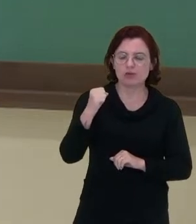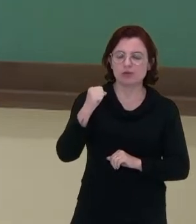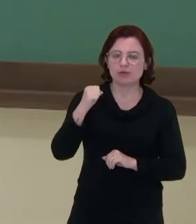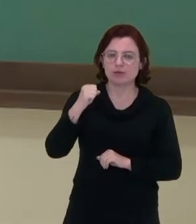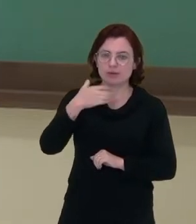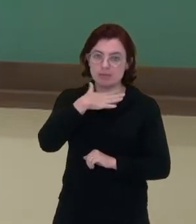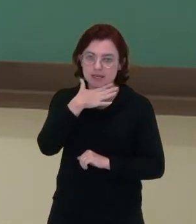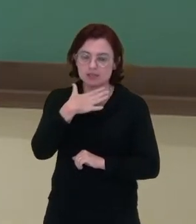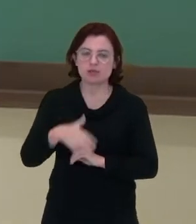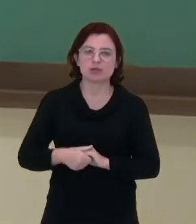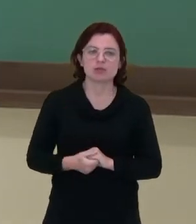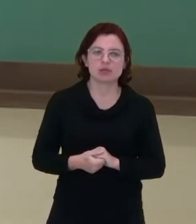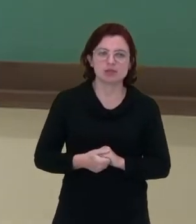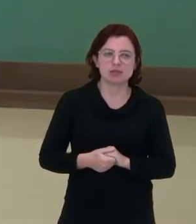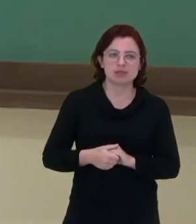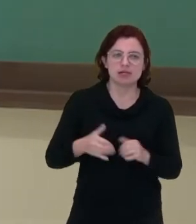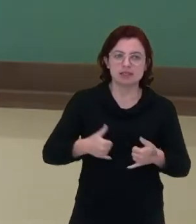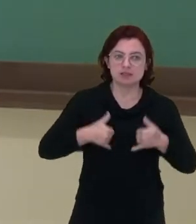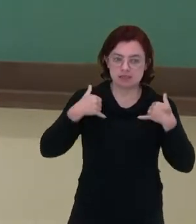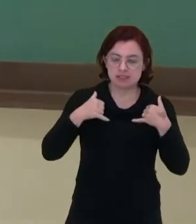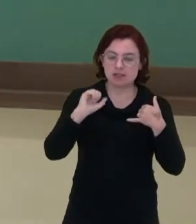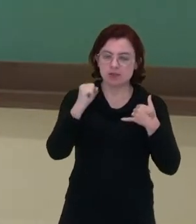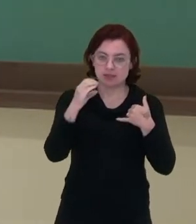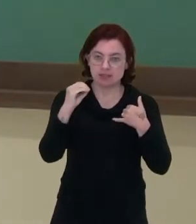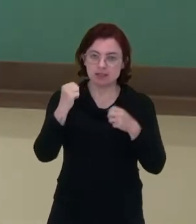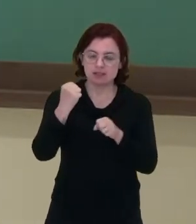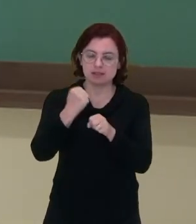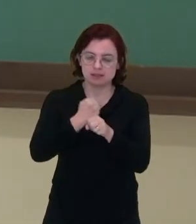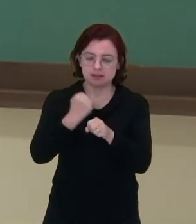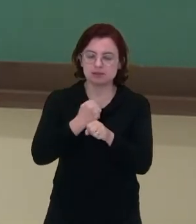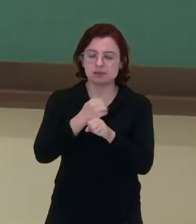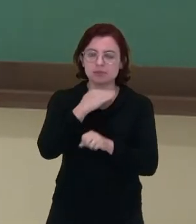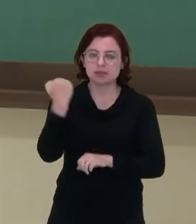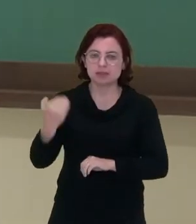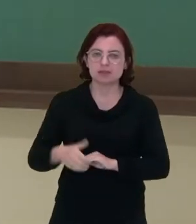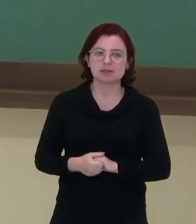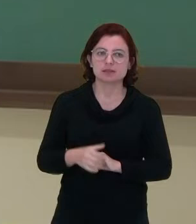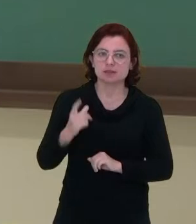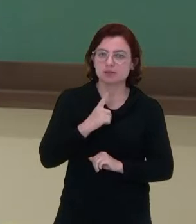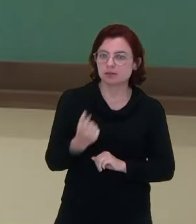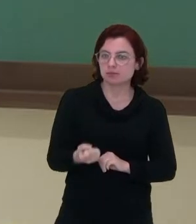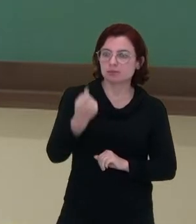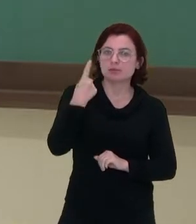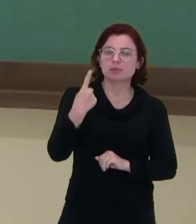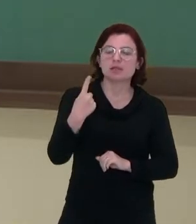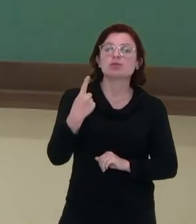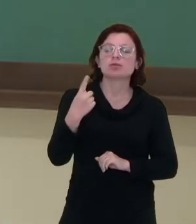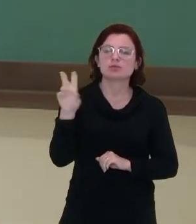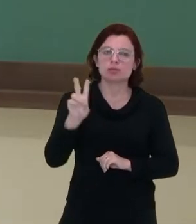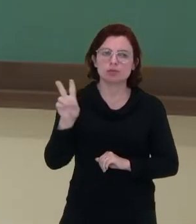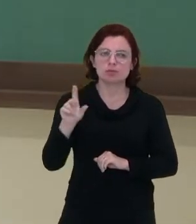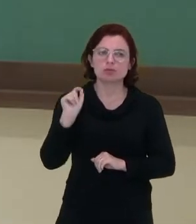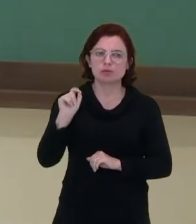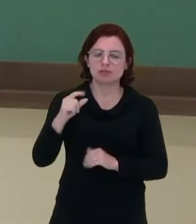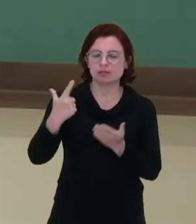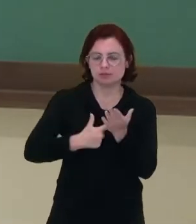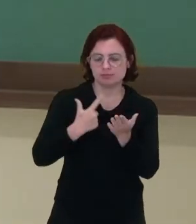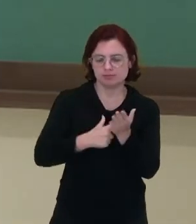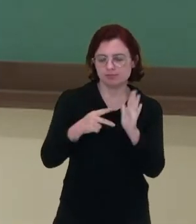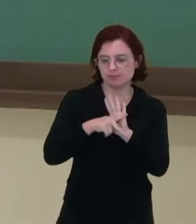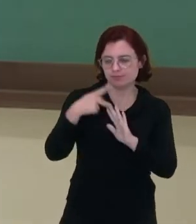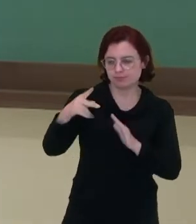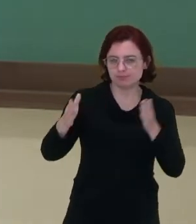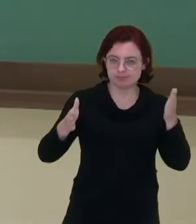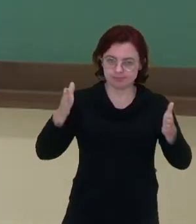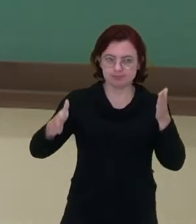no aniversário de 80 anos de sua morte, foi lançado o primeiro volume do documento que engloba o período entre